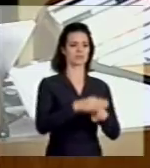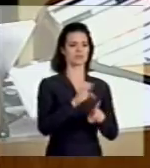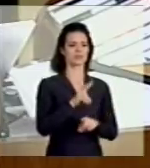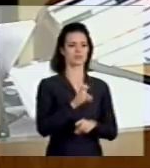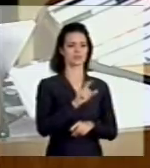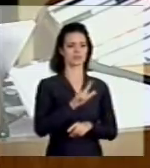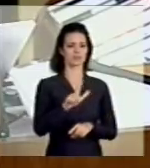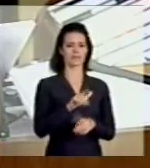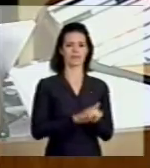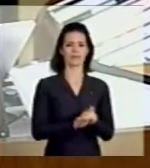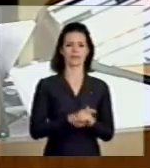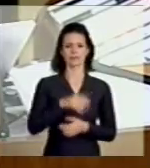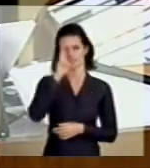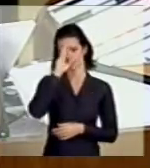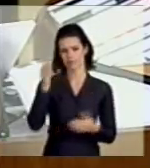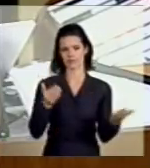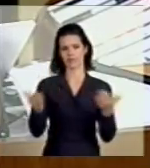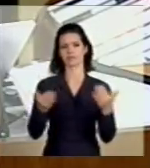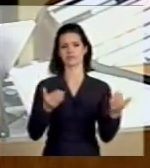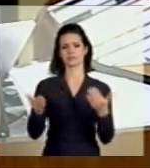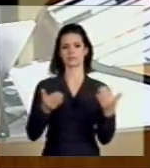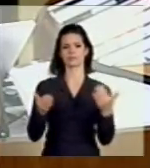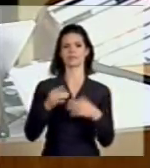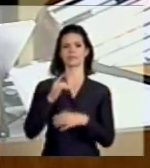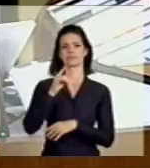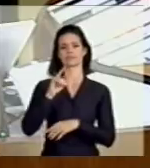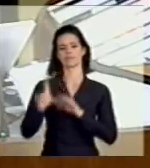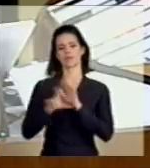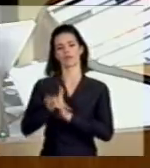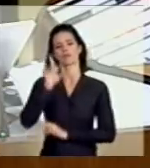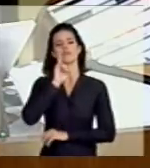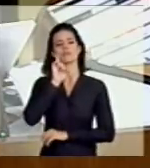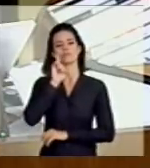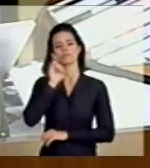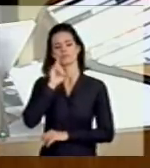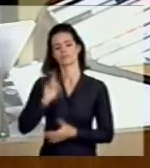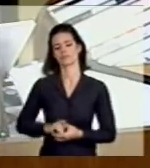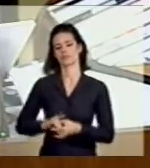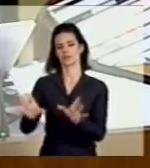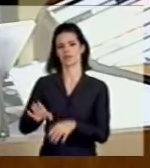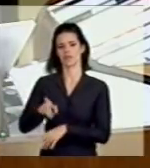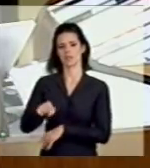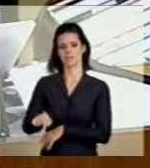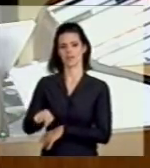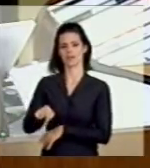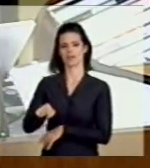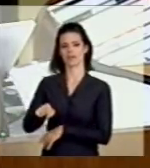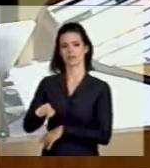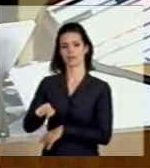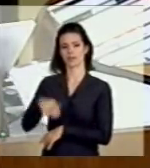título comparativo, as class actions estadunidenses oferecem ao advogado que exerce o papel de fiscal da